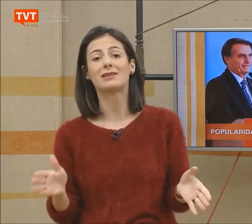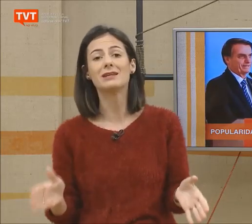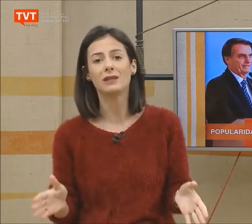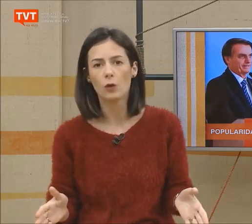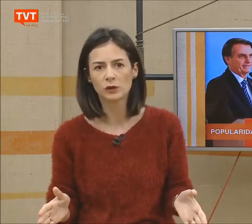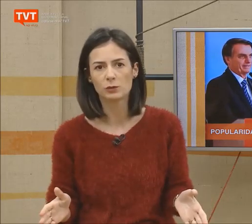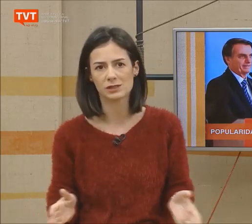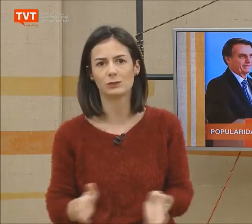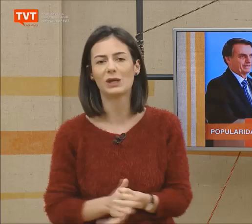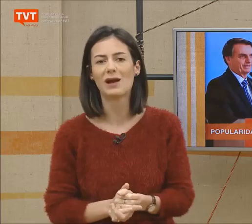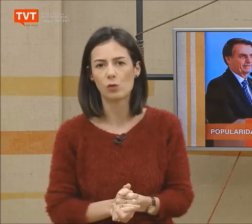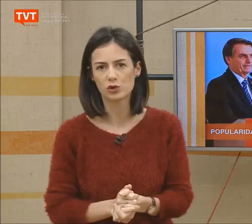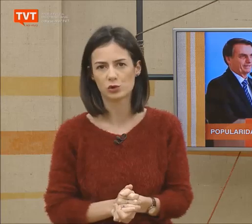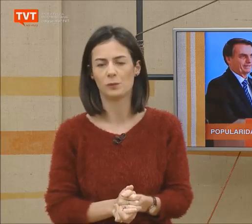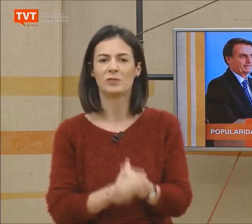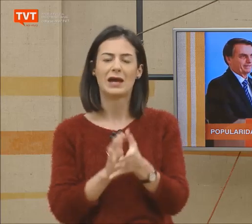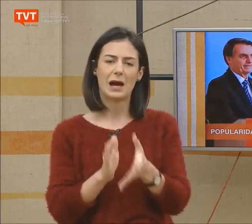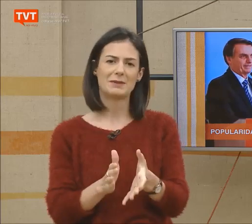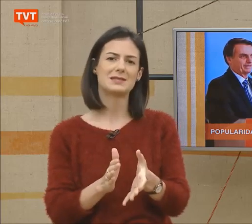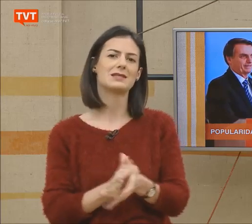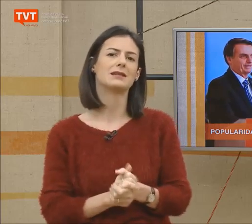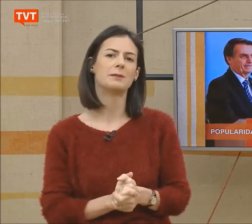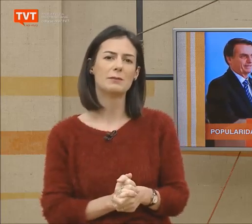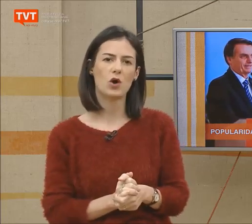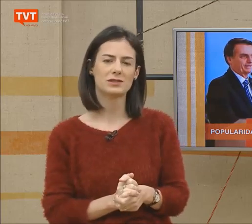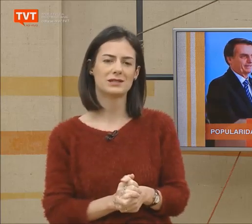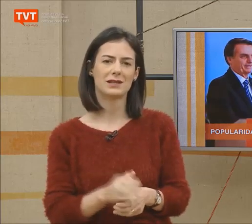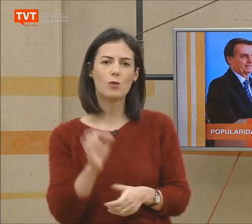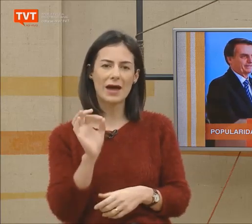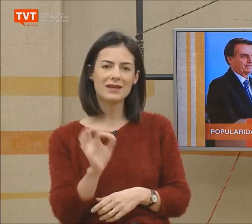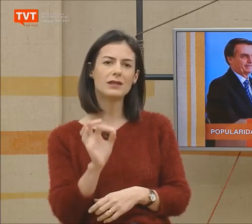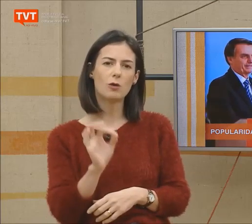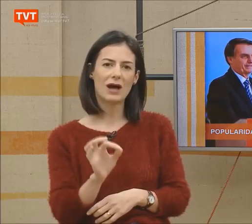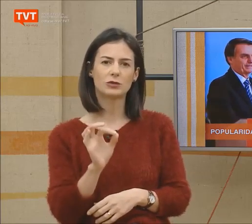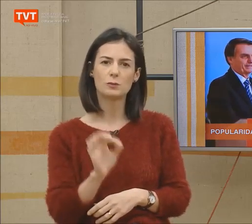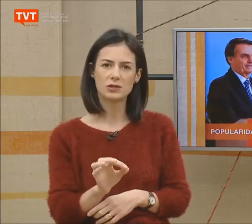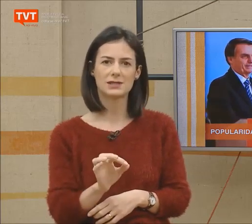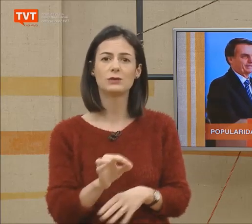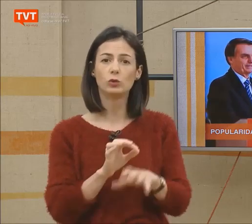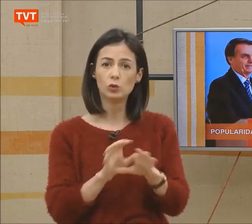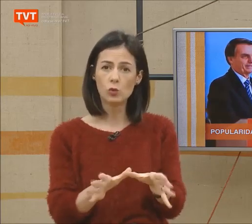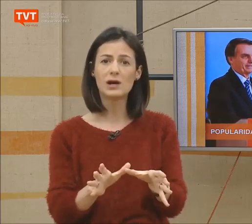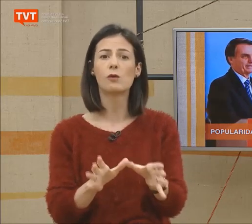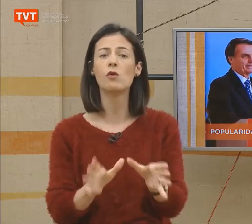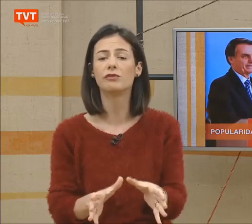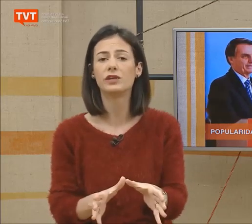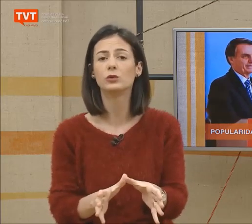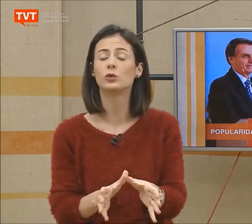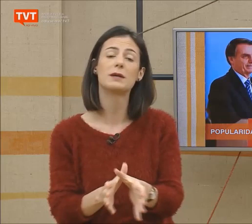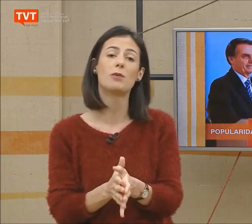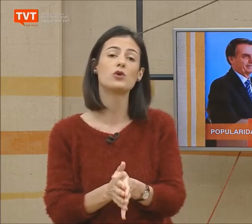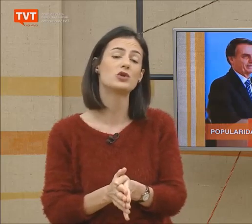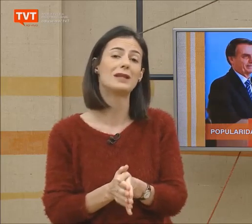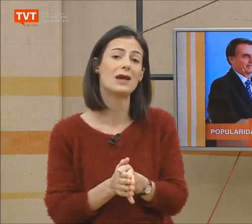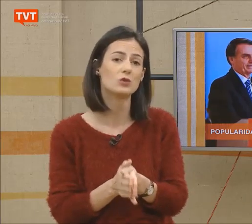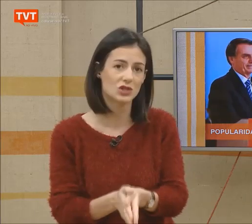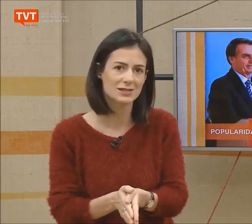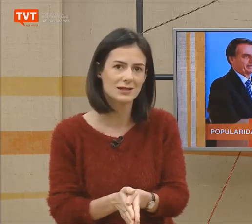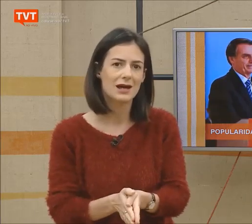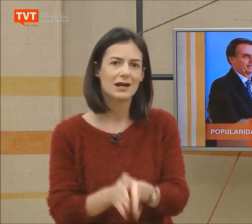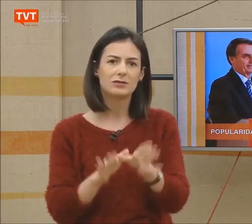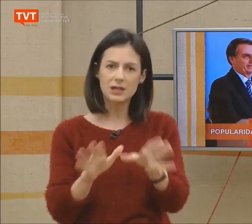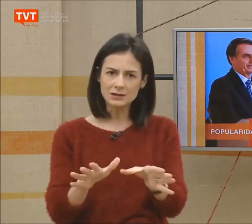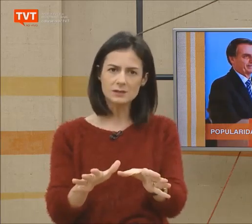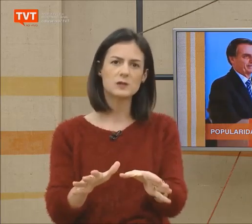para 38% em agosto. A pesquisa também mostra que 44% nunca confiam no que Bolsonaro